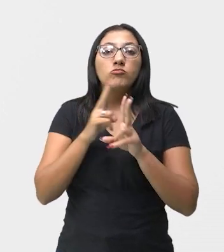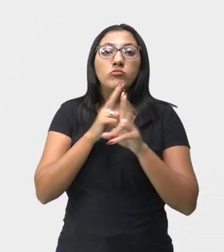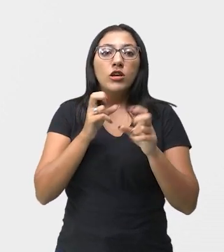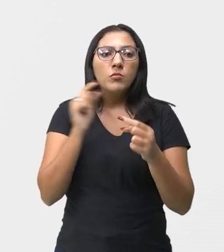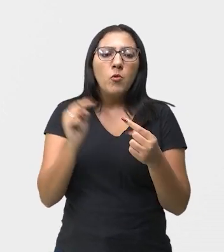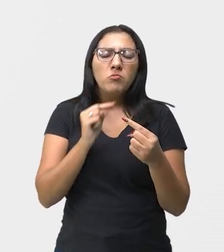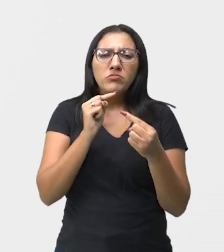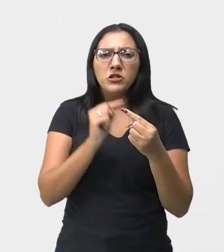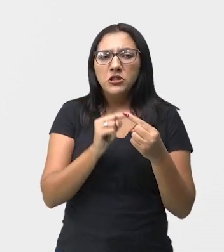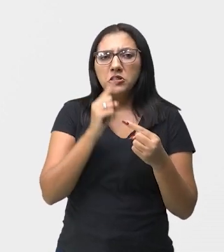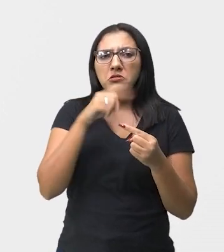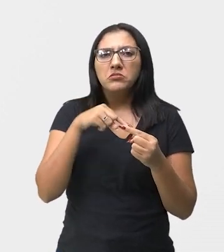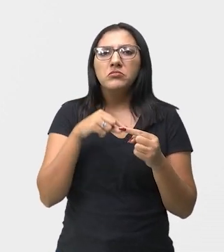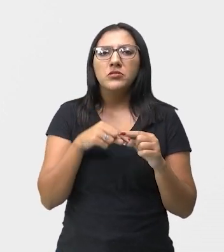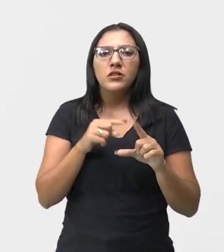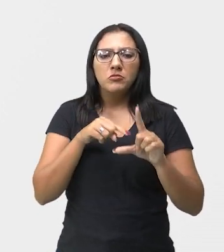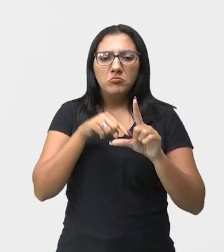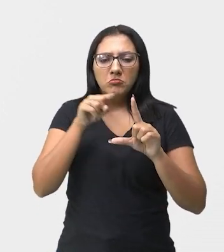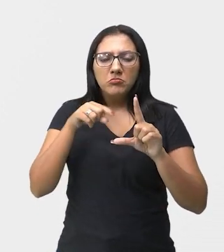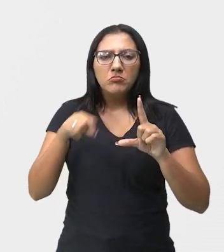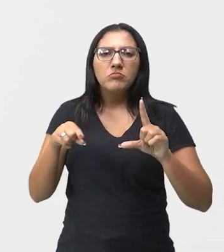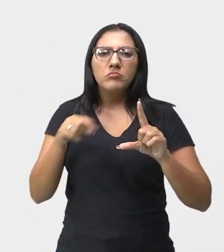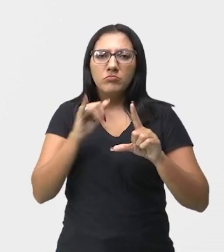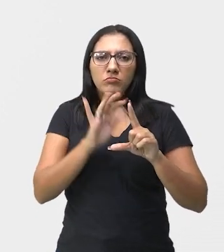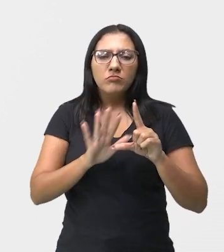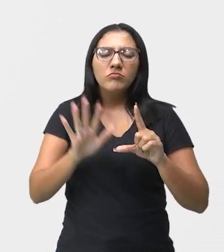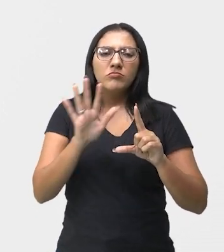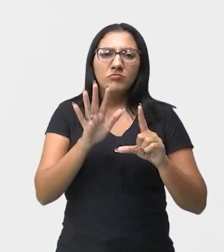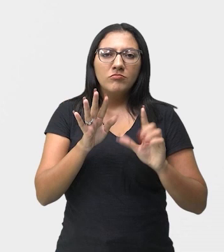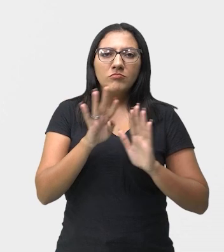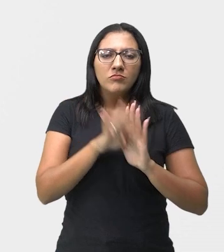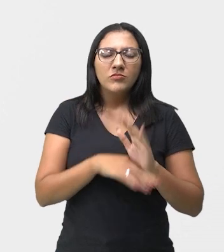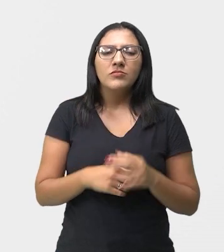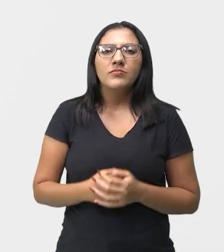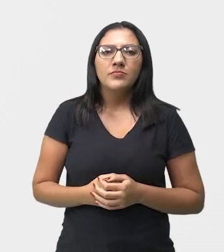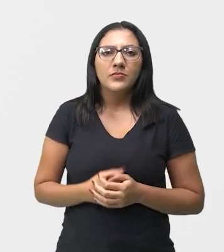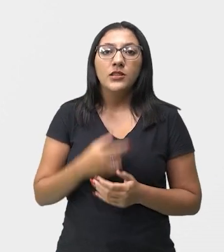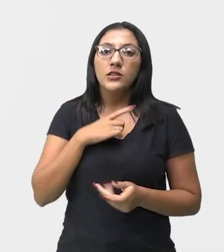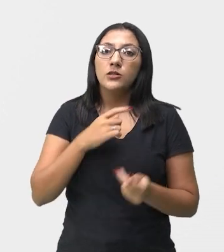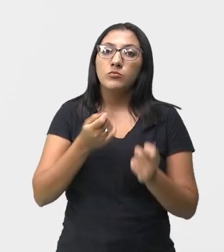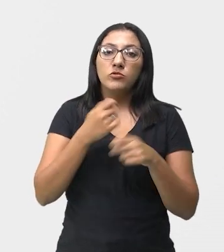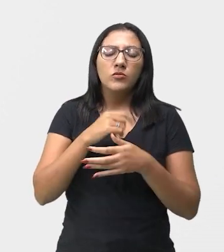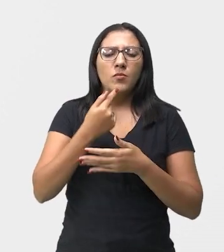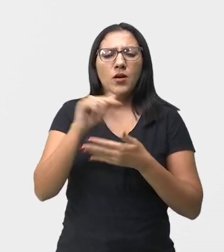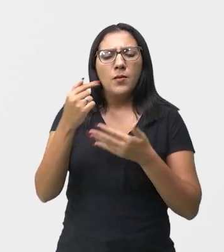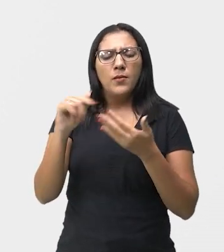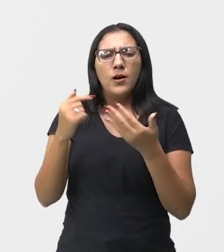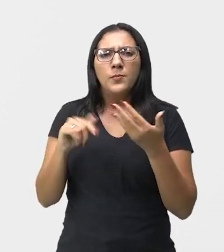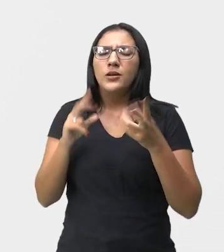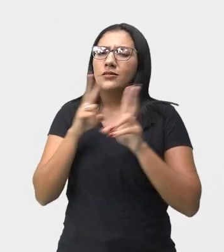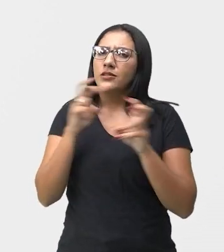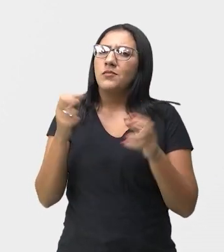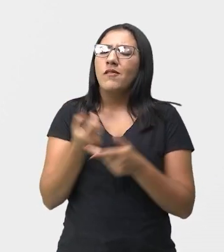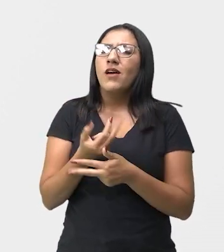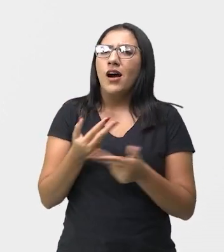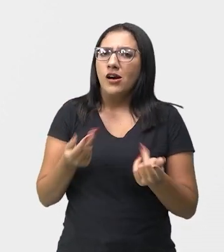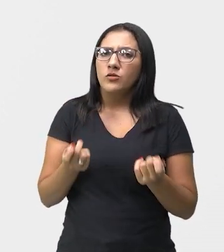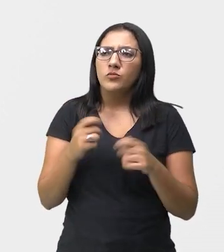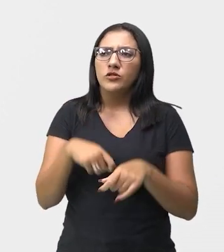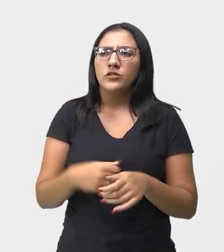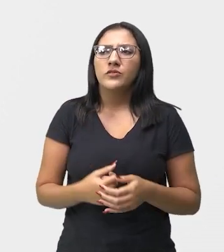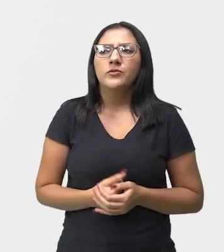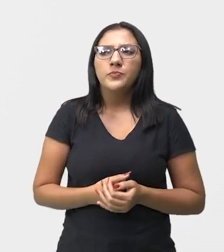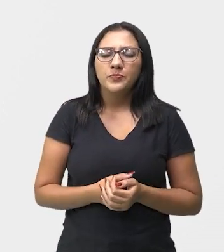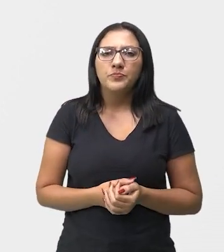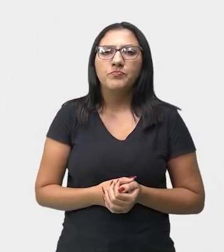tá bom? Existem espaços em branco e esses espaços em branco são importantes porque se a informação está disposta